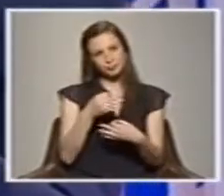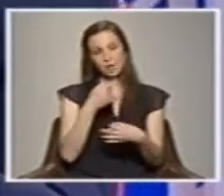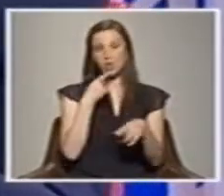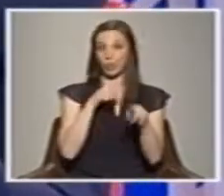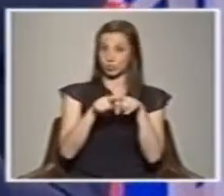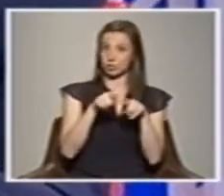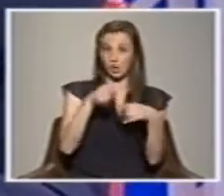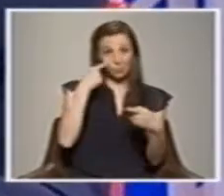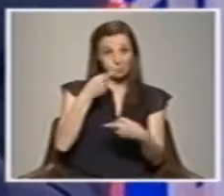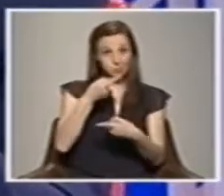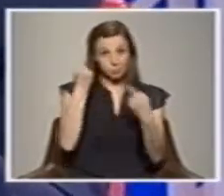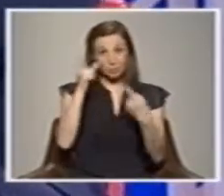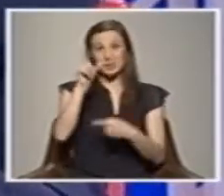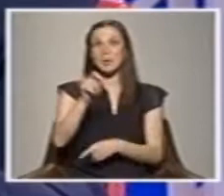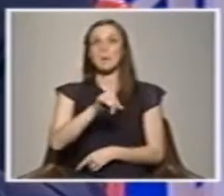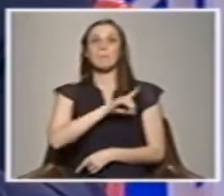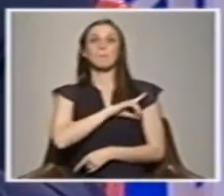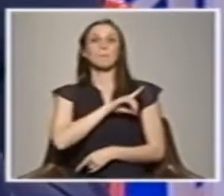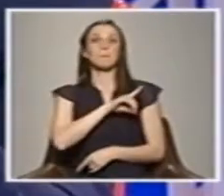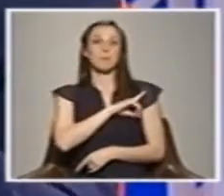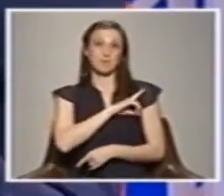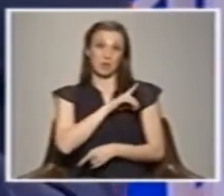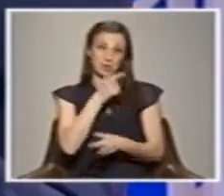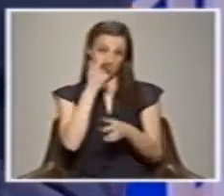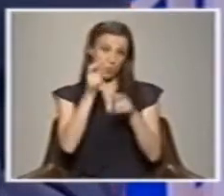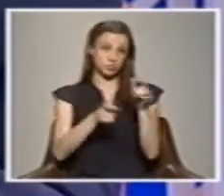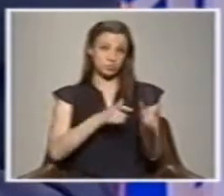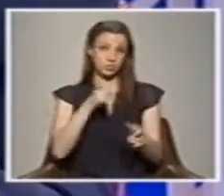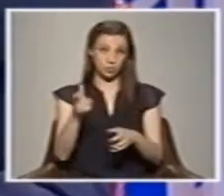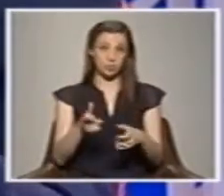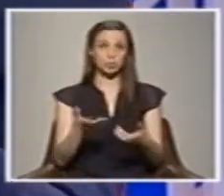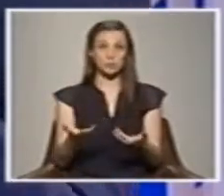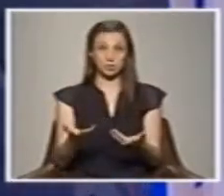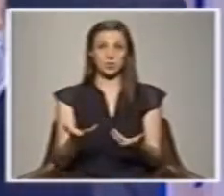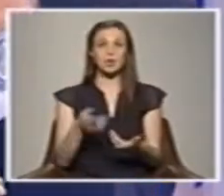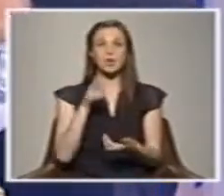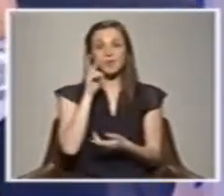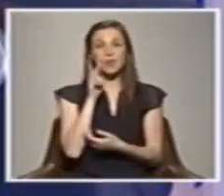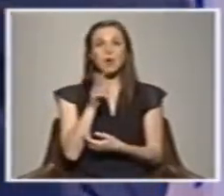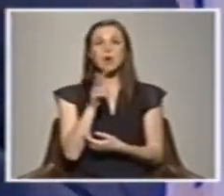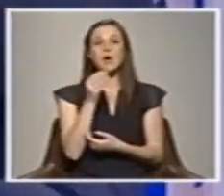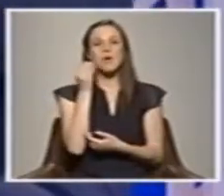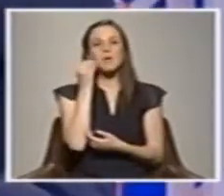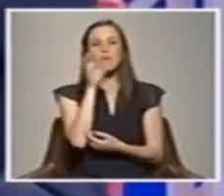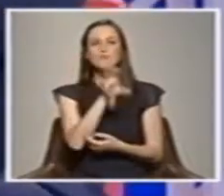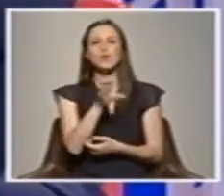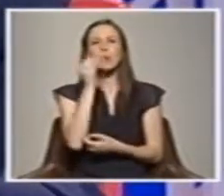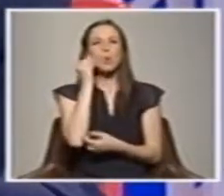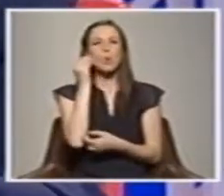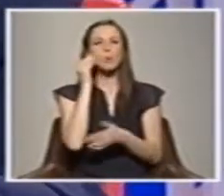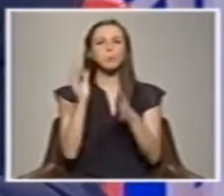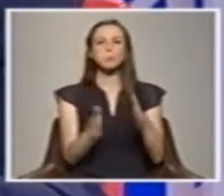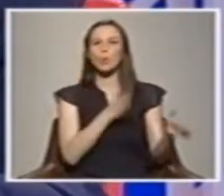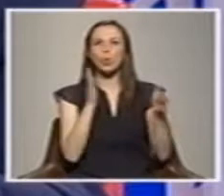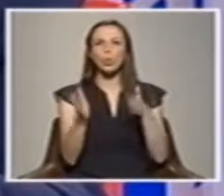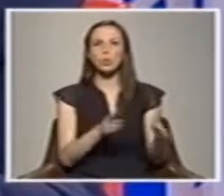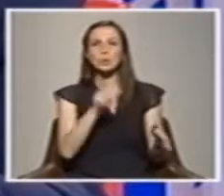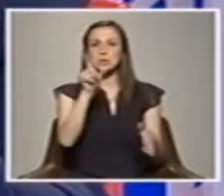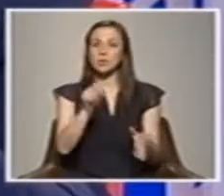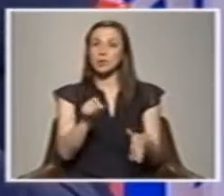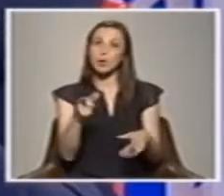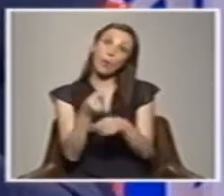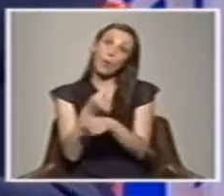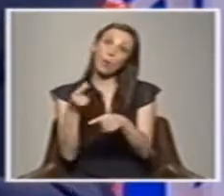públicas, quer nas políticas privadas de cidadania, para o perfil da forma como produzimos e para o perfil da forma como